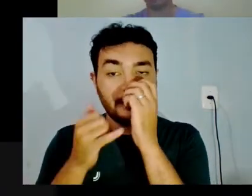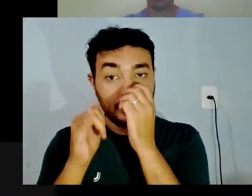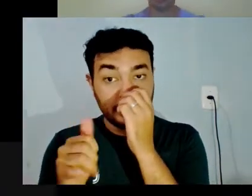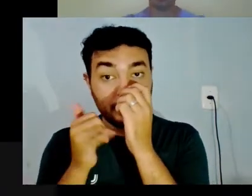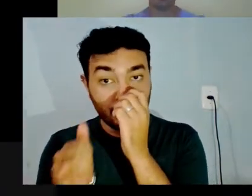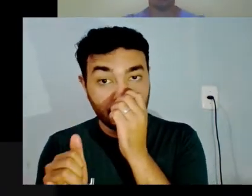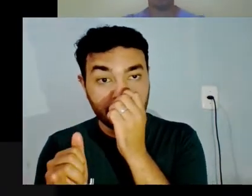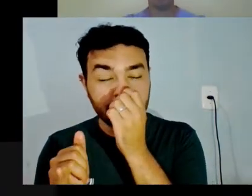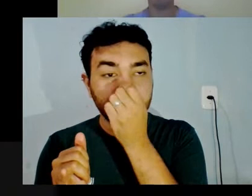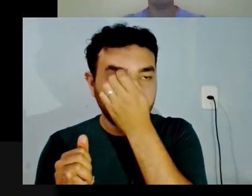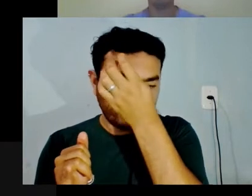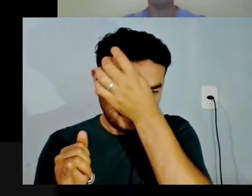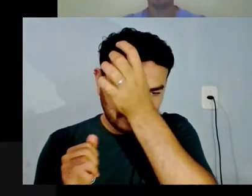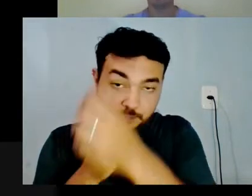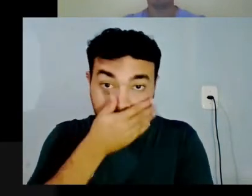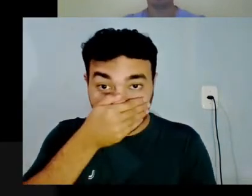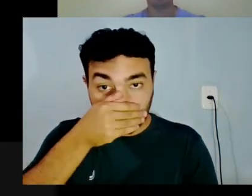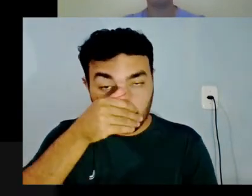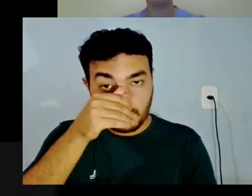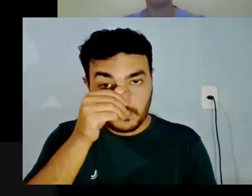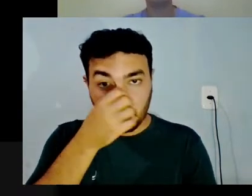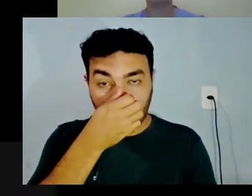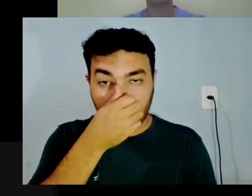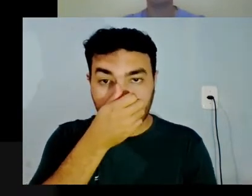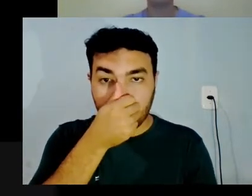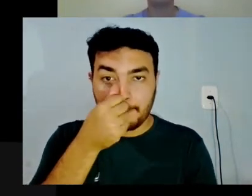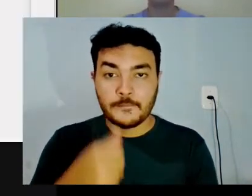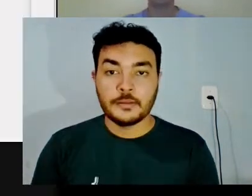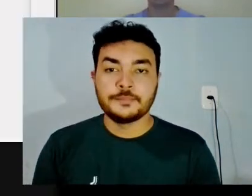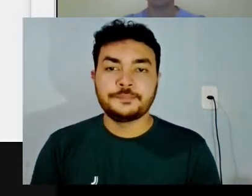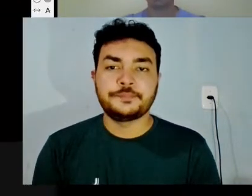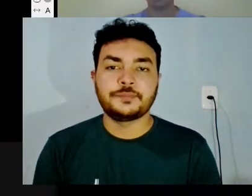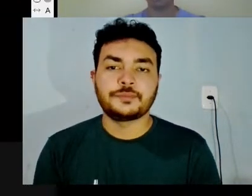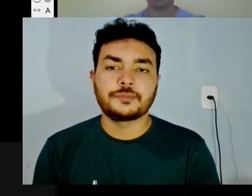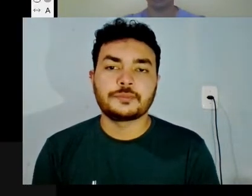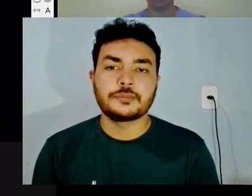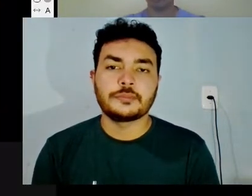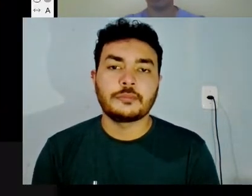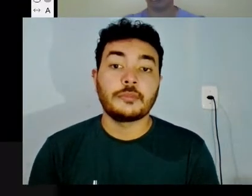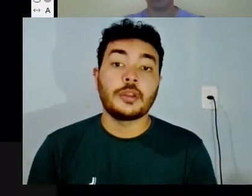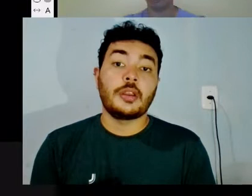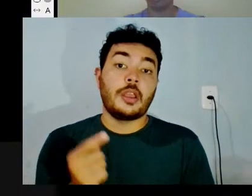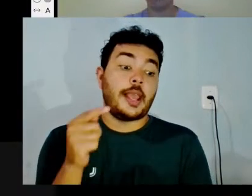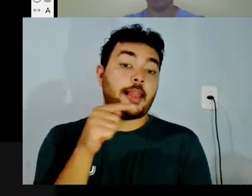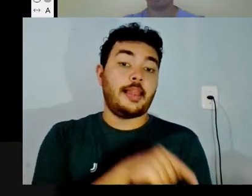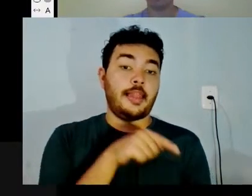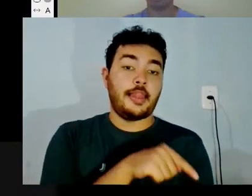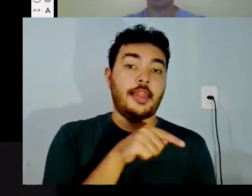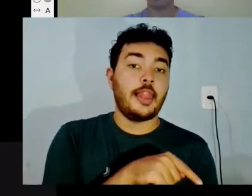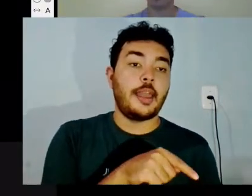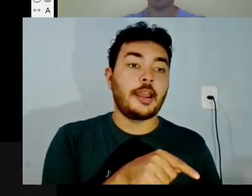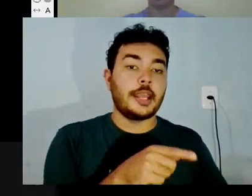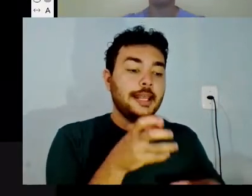obtido experimentalmente. Eles encontraram, a partir da resolução dessas equações de onda que eles propuseram inicialmente através